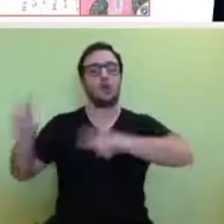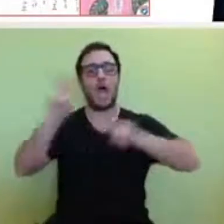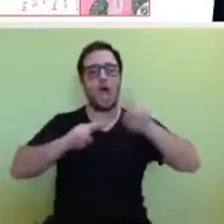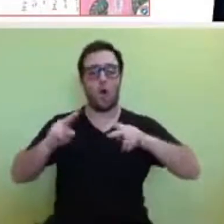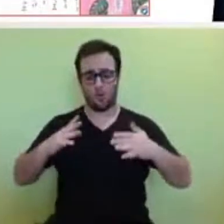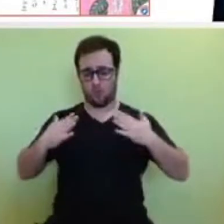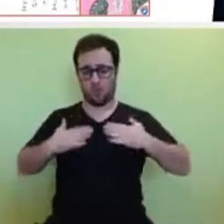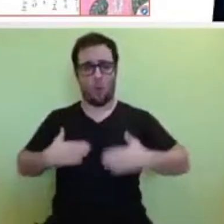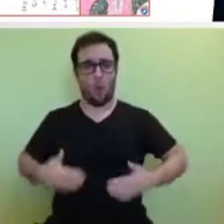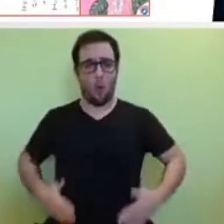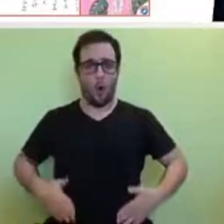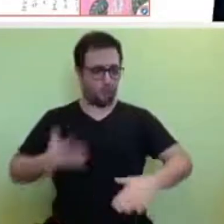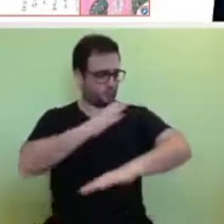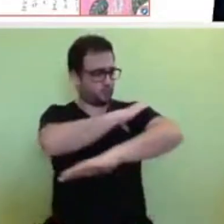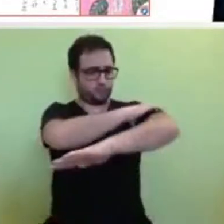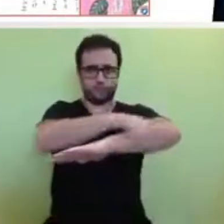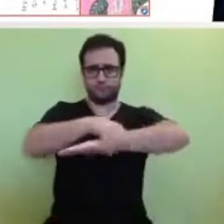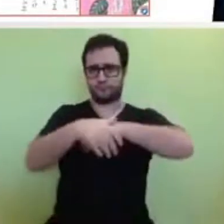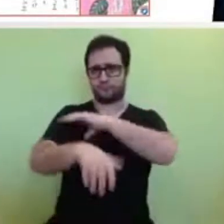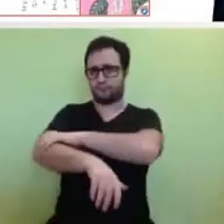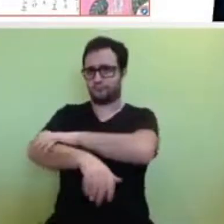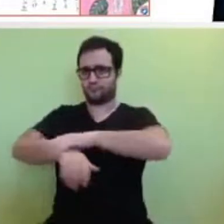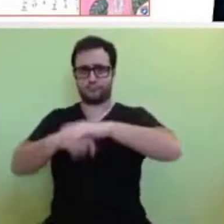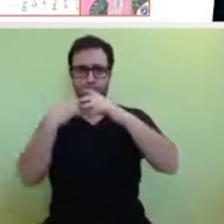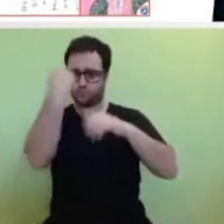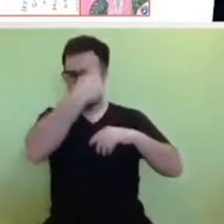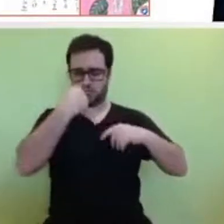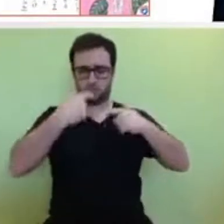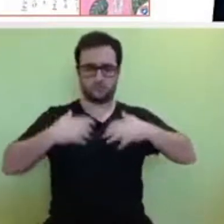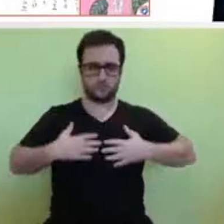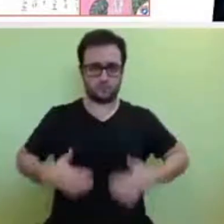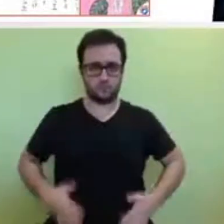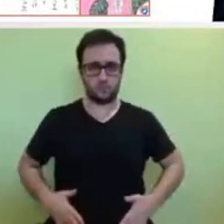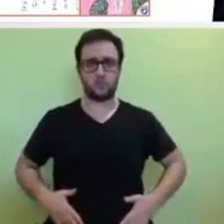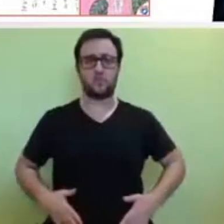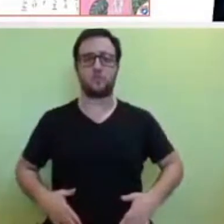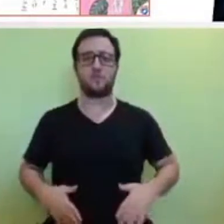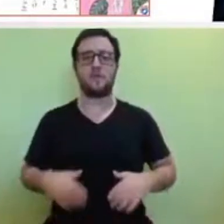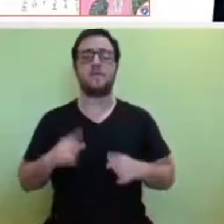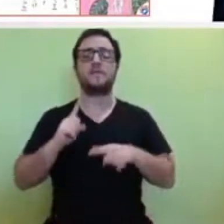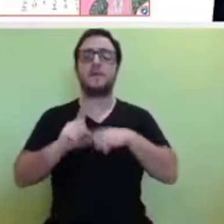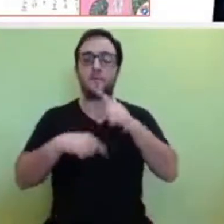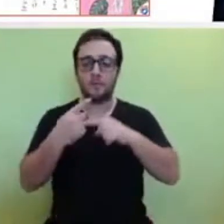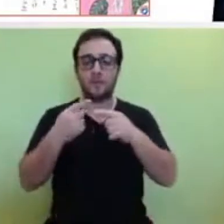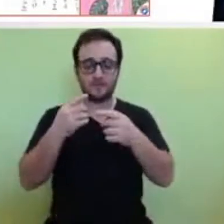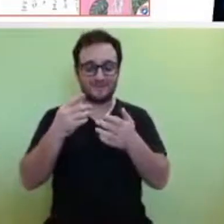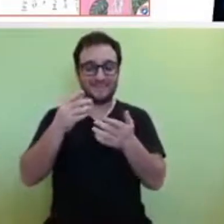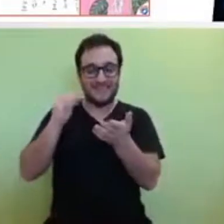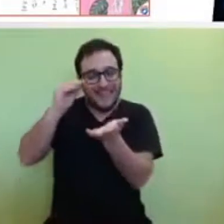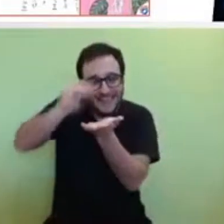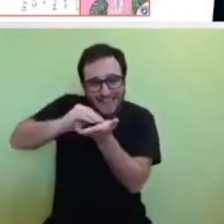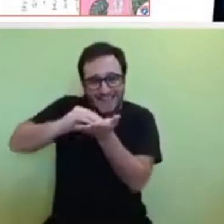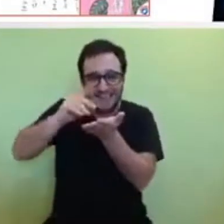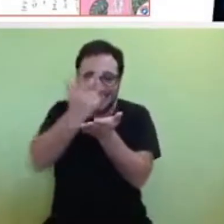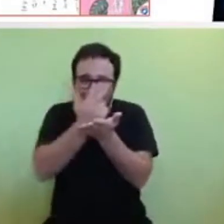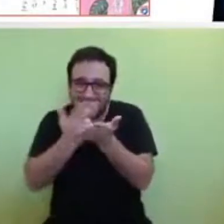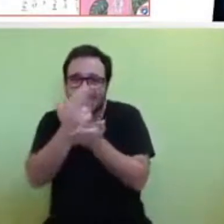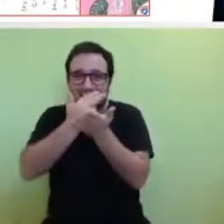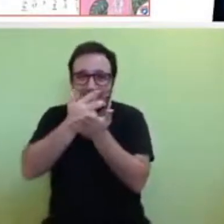as partes de músculos, de ossos e tudo. E xerocava o material e escrevia os